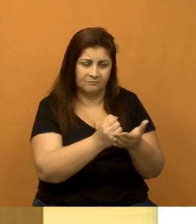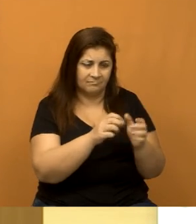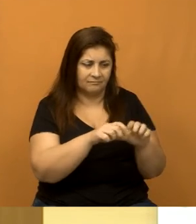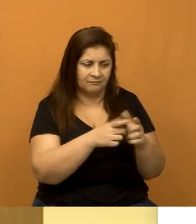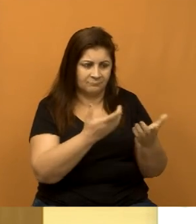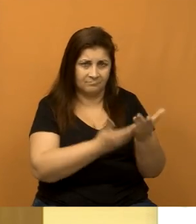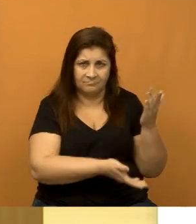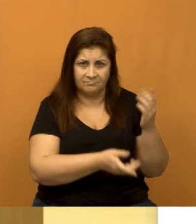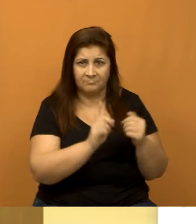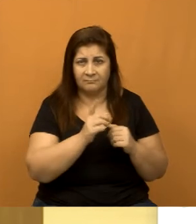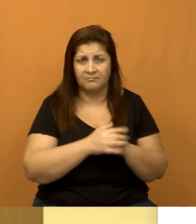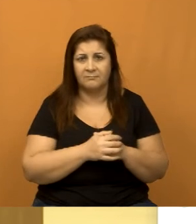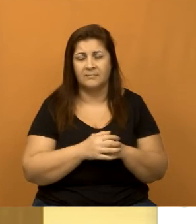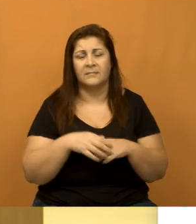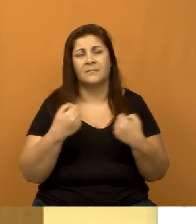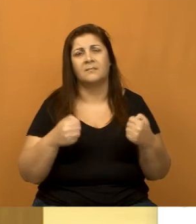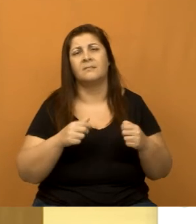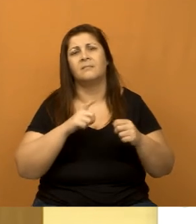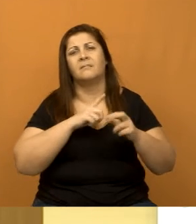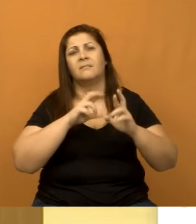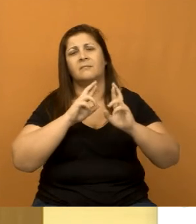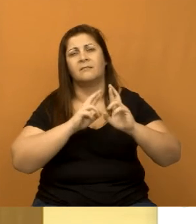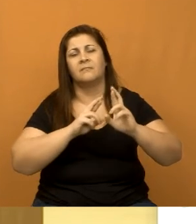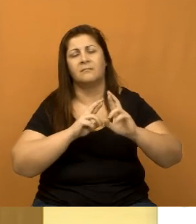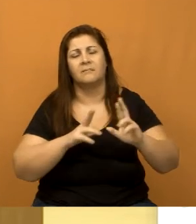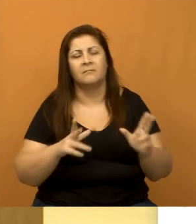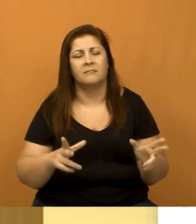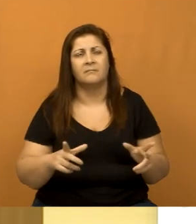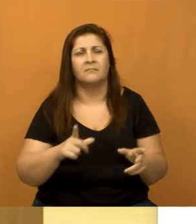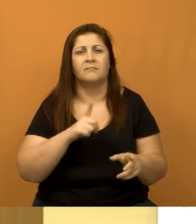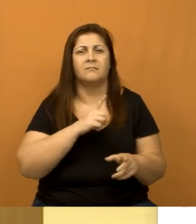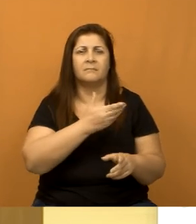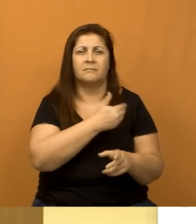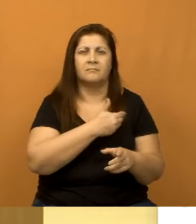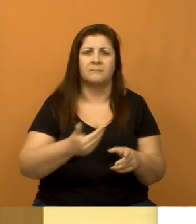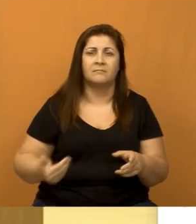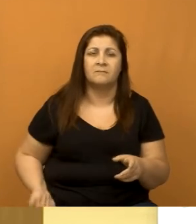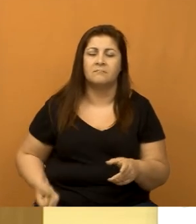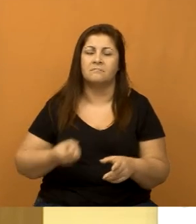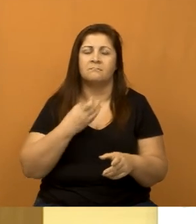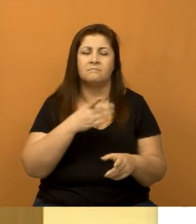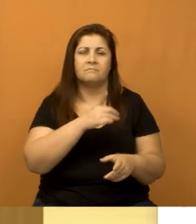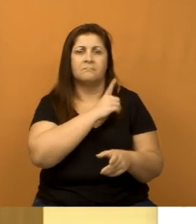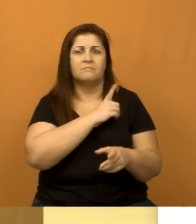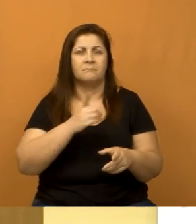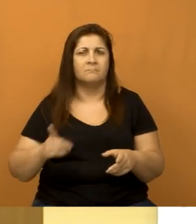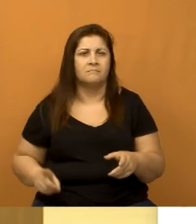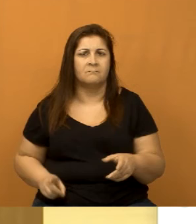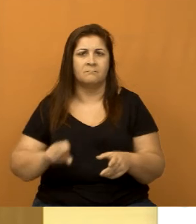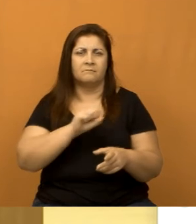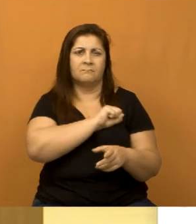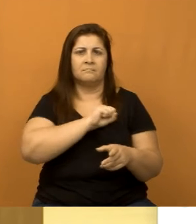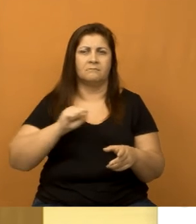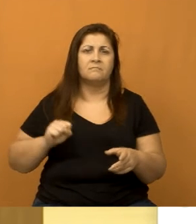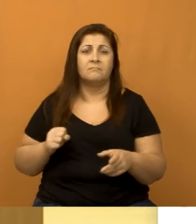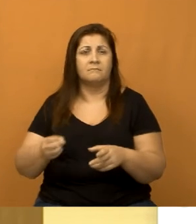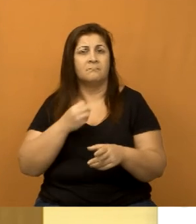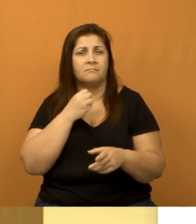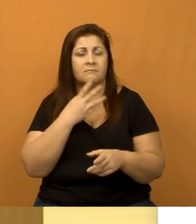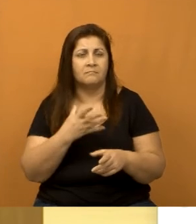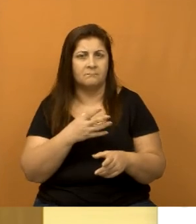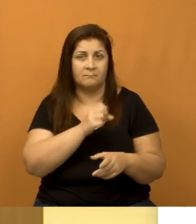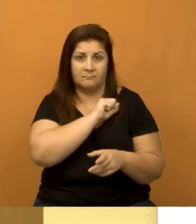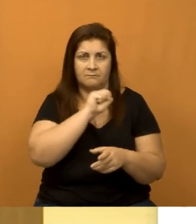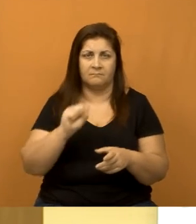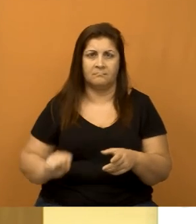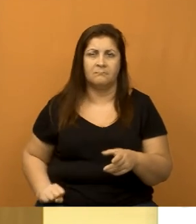nesse ano, renovar as esperanças, eleger um governo, eleger deputados, senadores, que vão retomar o